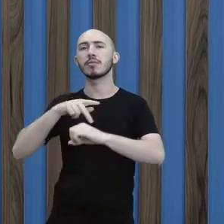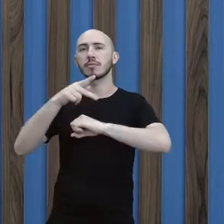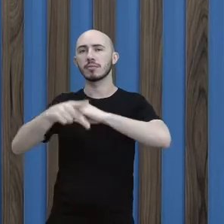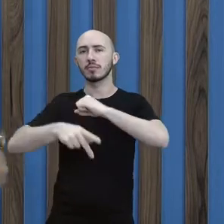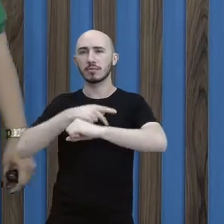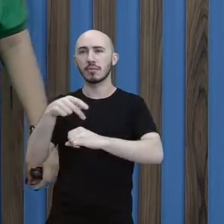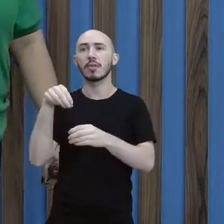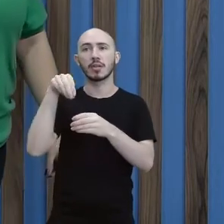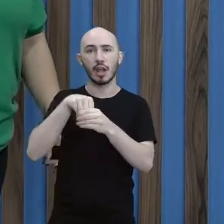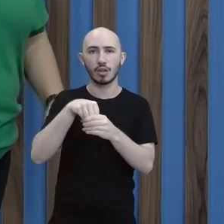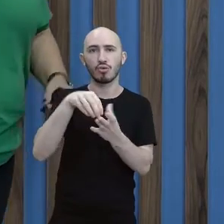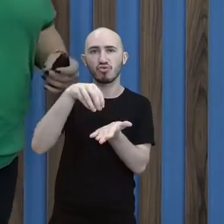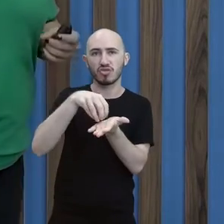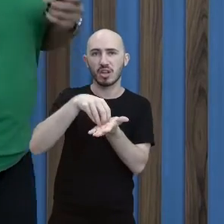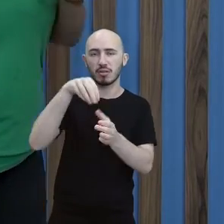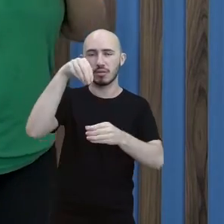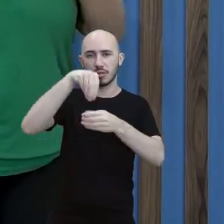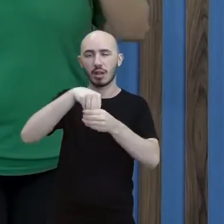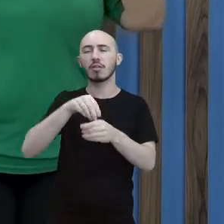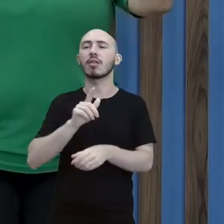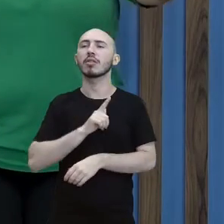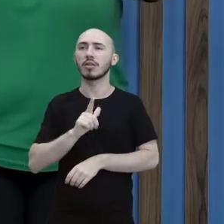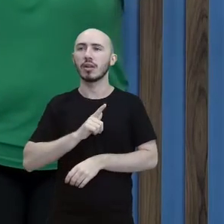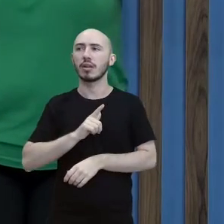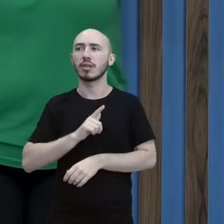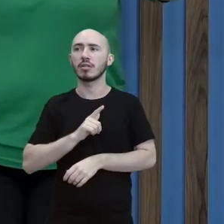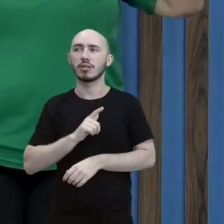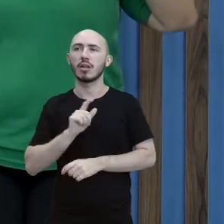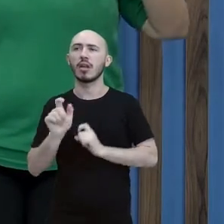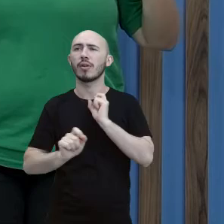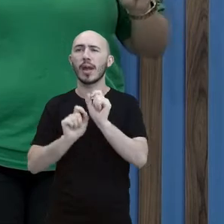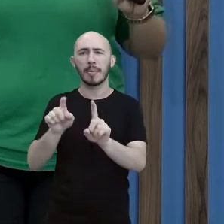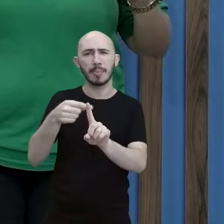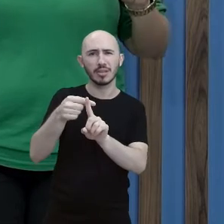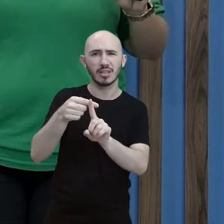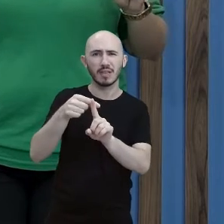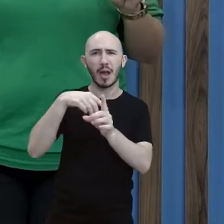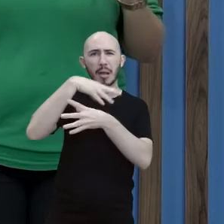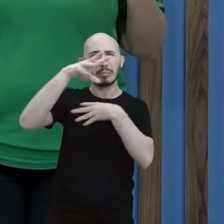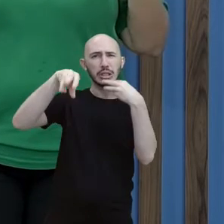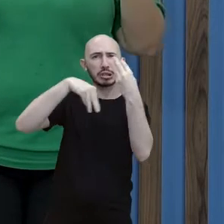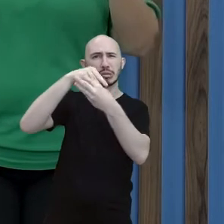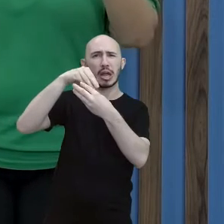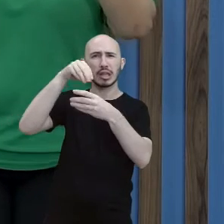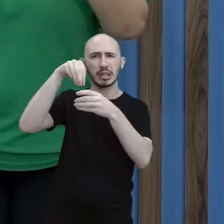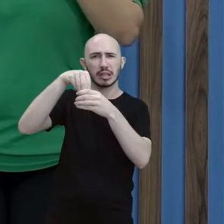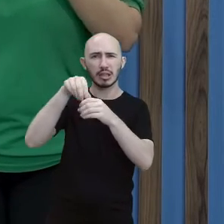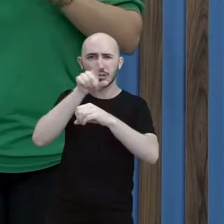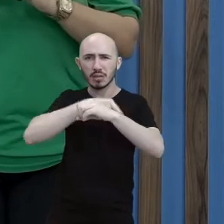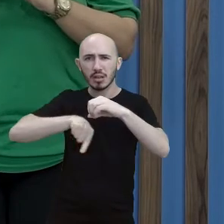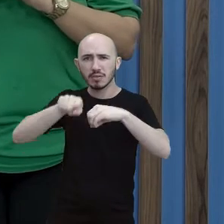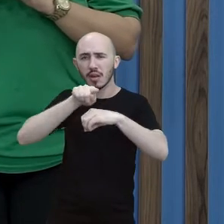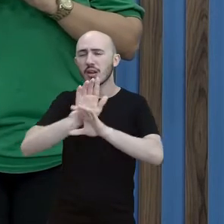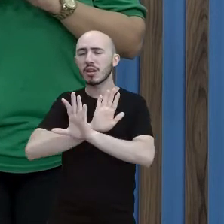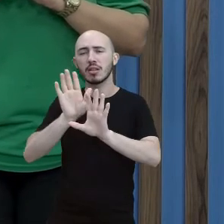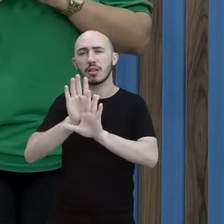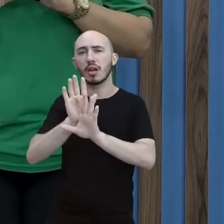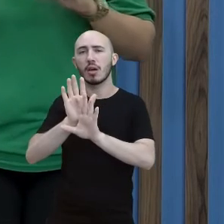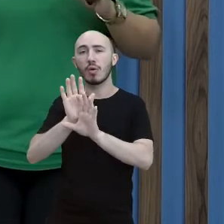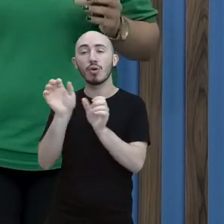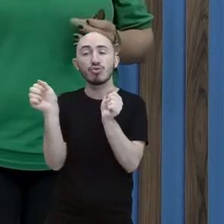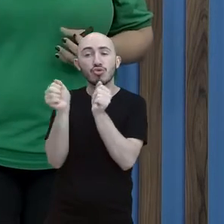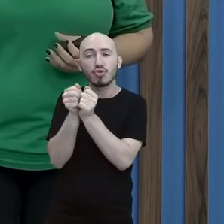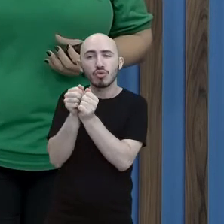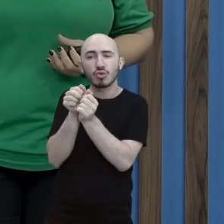as partículas de carga positiva, elas não estariam espalhadas naquela esfera. Elas estariam todas concentradinhas